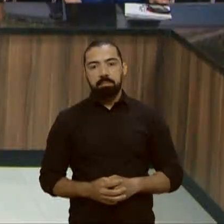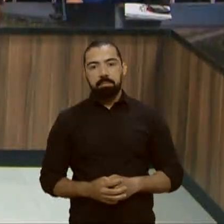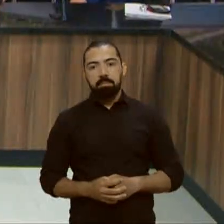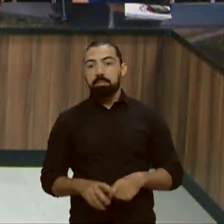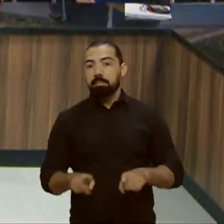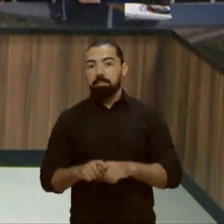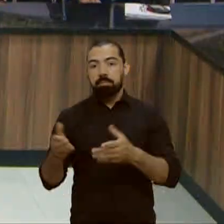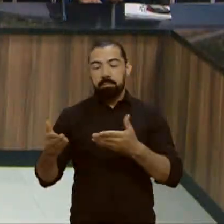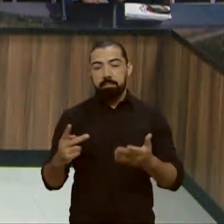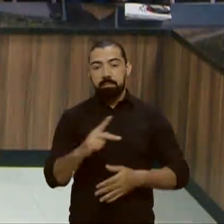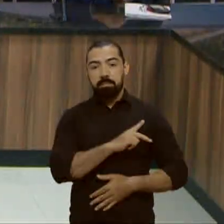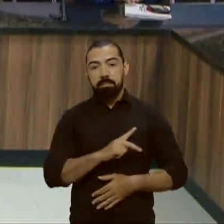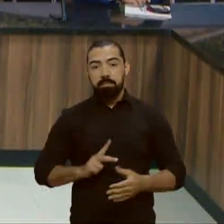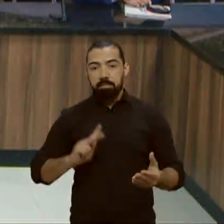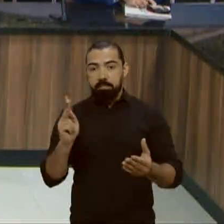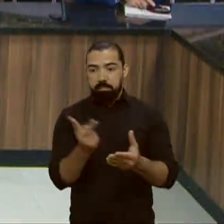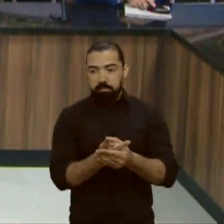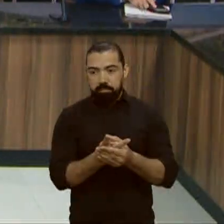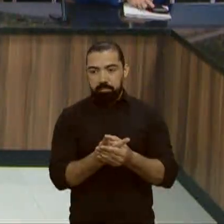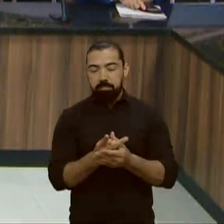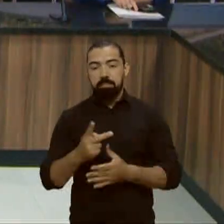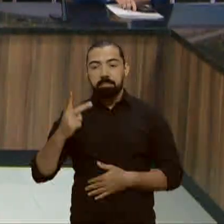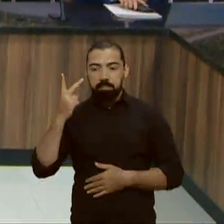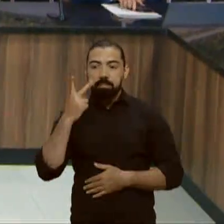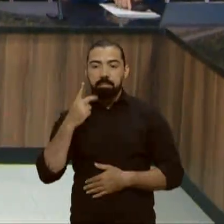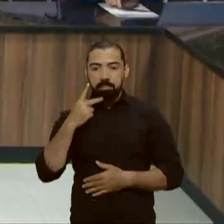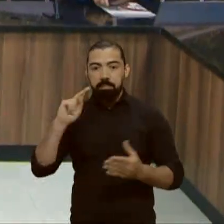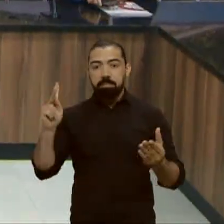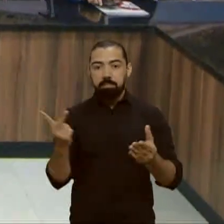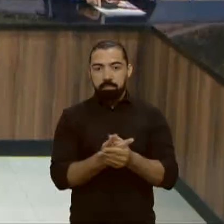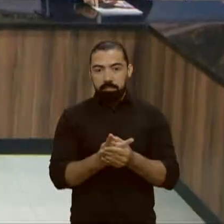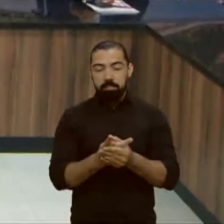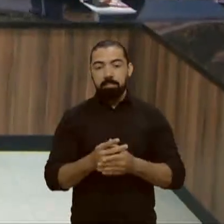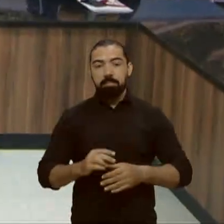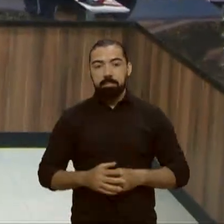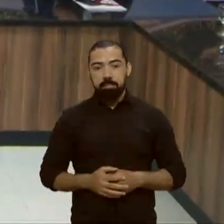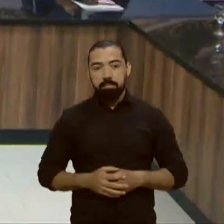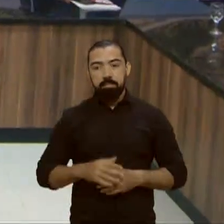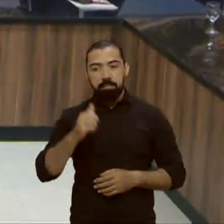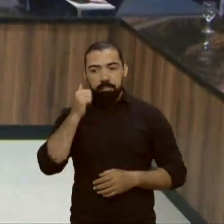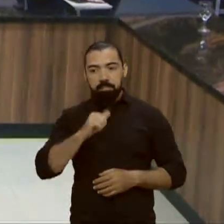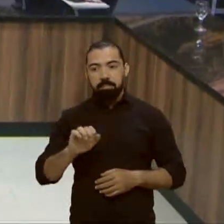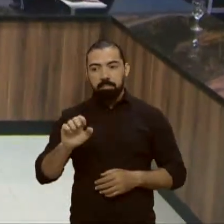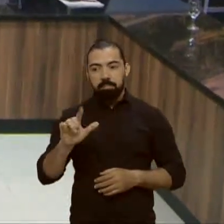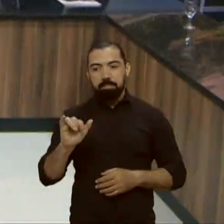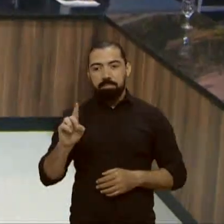Presidente do PROCON Fortaleza, doutora Eneilândia Rabelo.